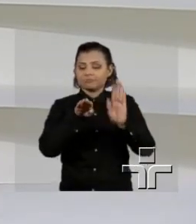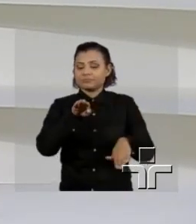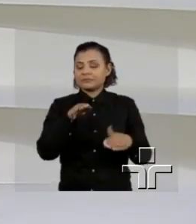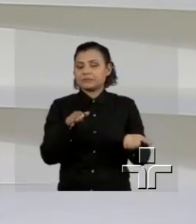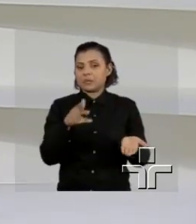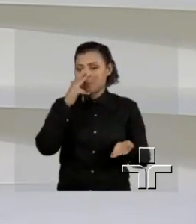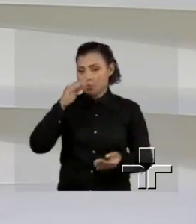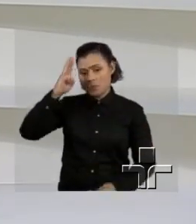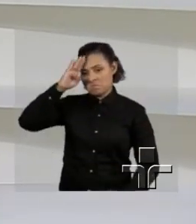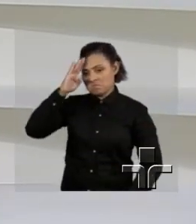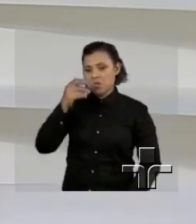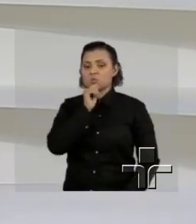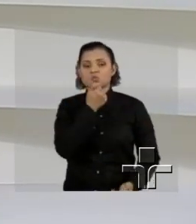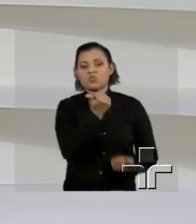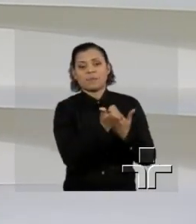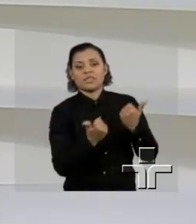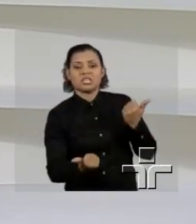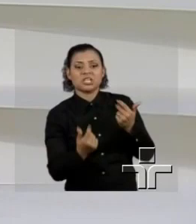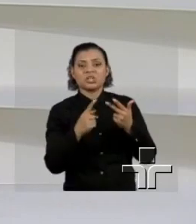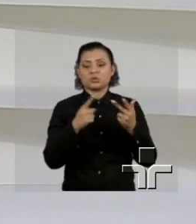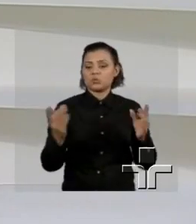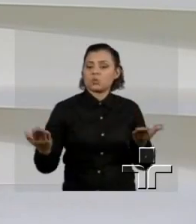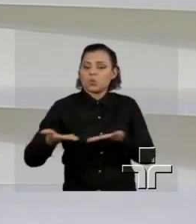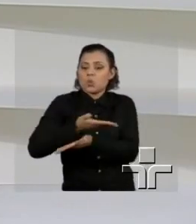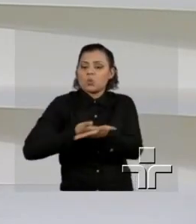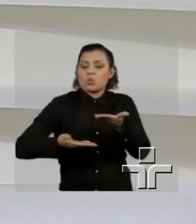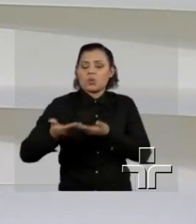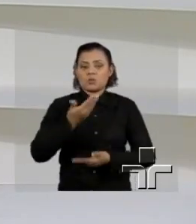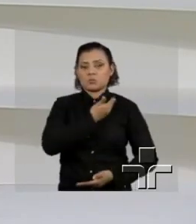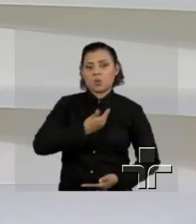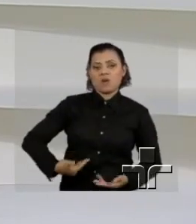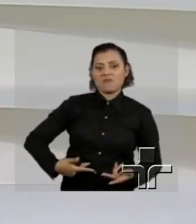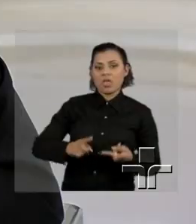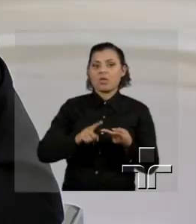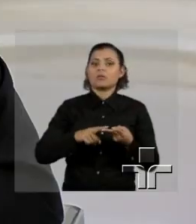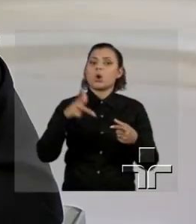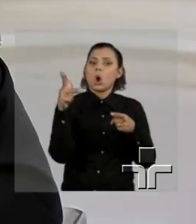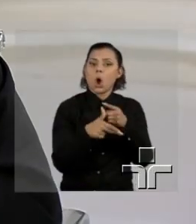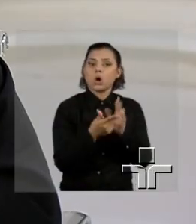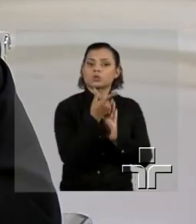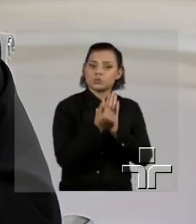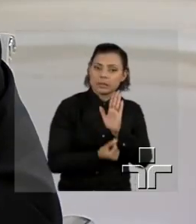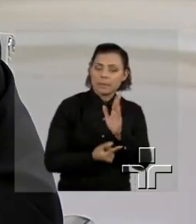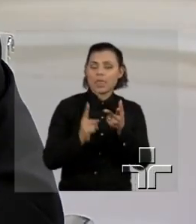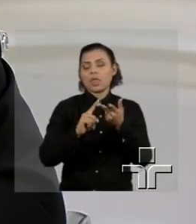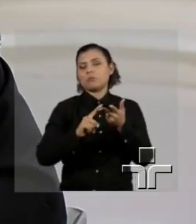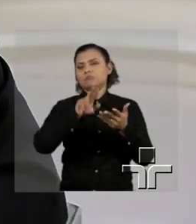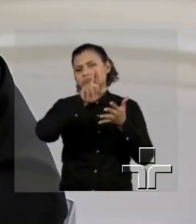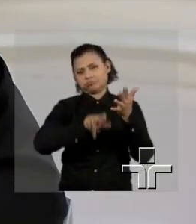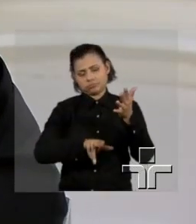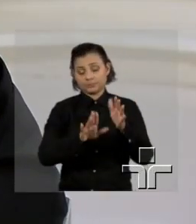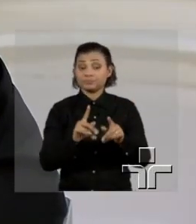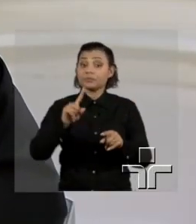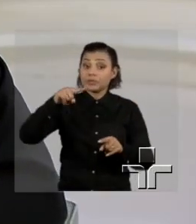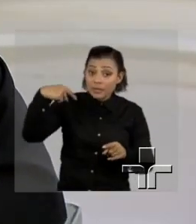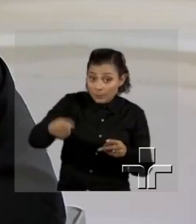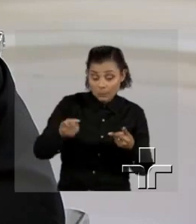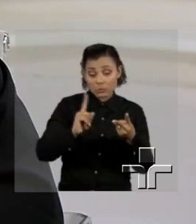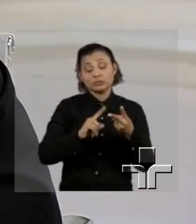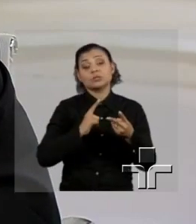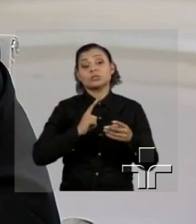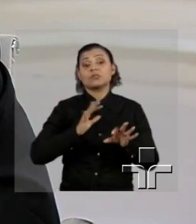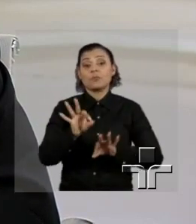tomar muito cuidado. Ainda mais num país que está precisando de exemplo. Porque nós tivemos várias distorções,